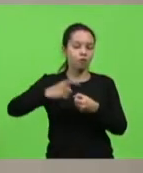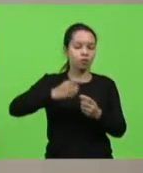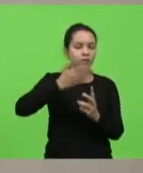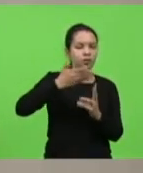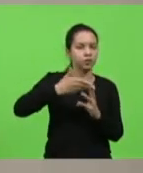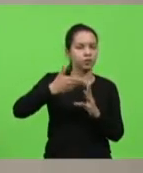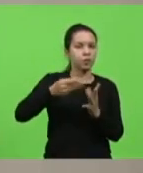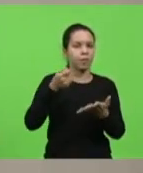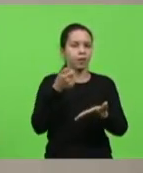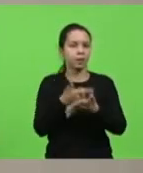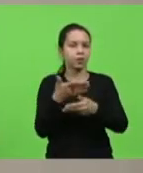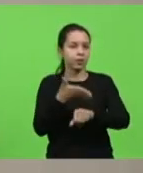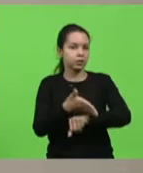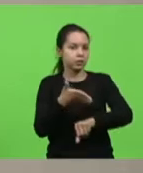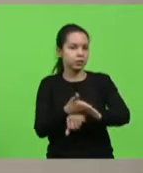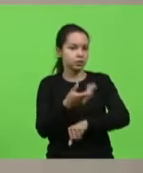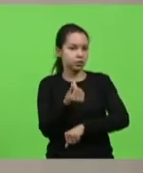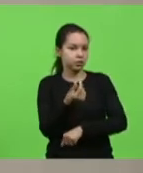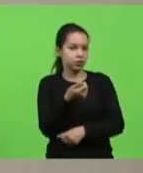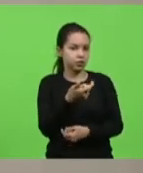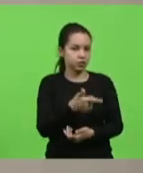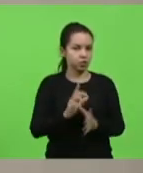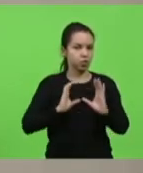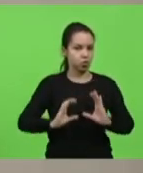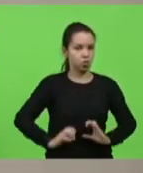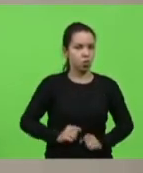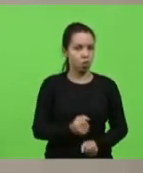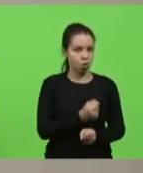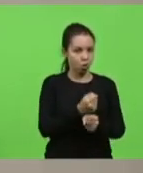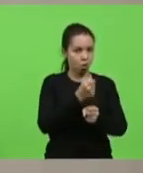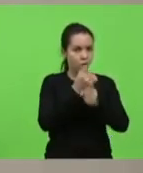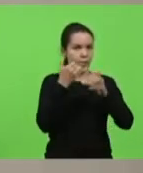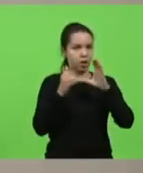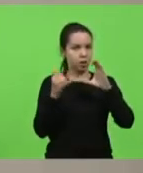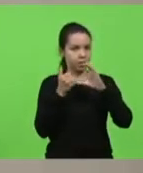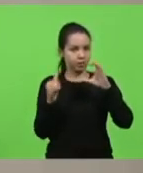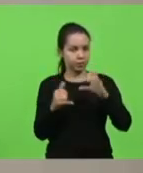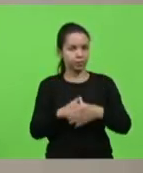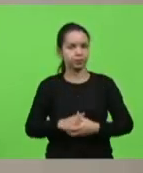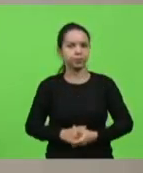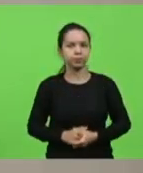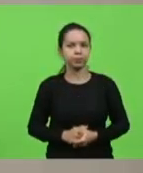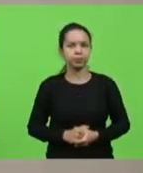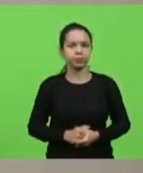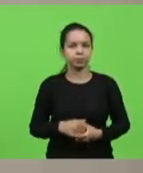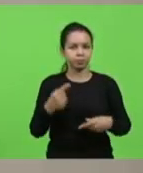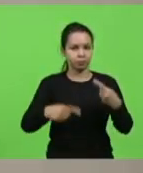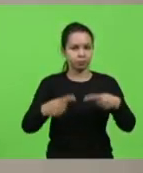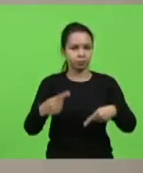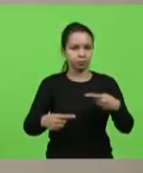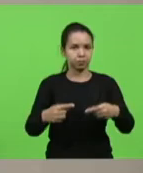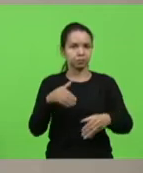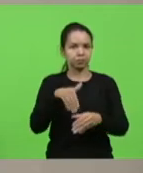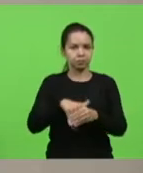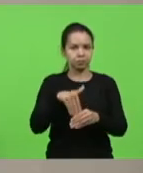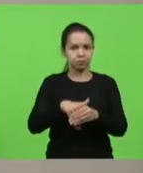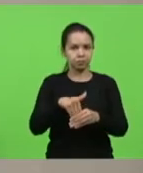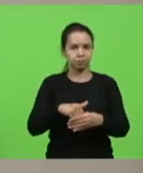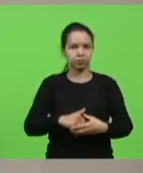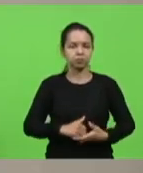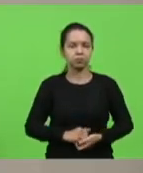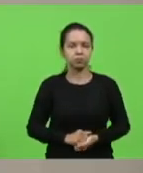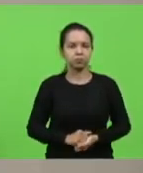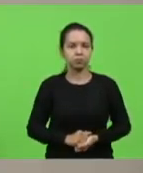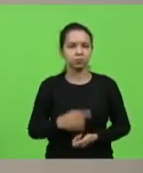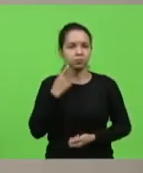o pagamento da participação financeira do consumidor em obras executadas por esta entidade. Em discussão? Não havendo quem queira discutir em votação,